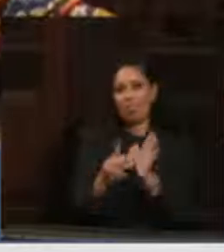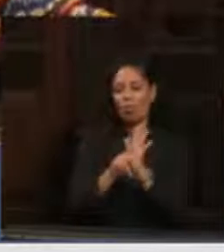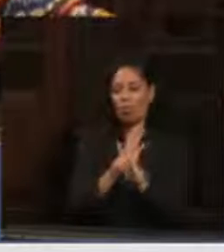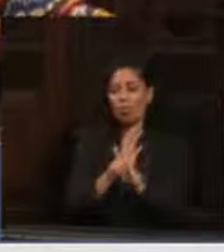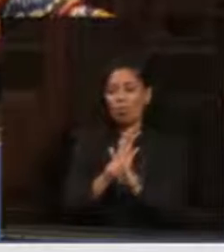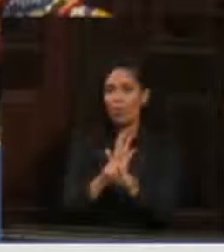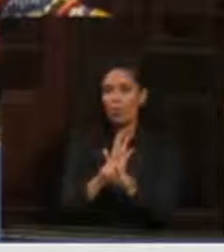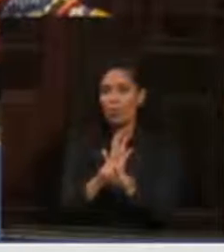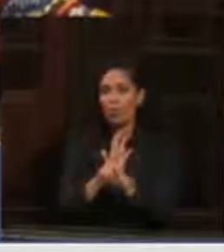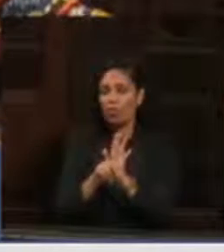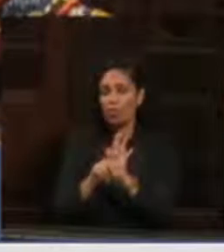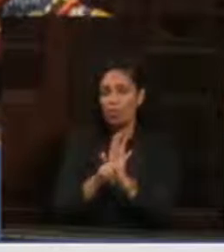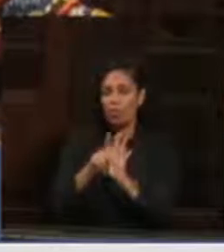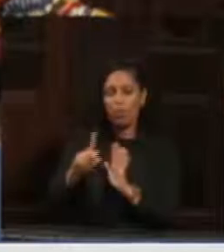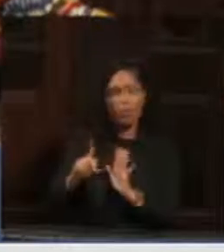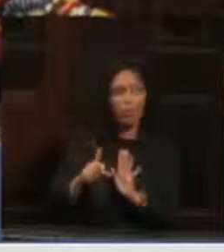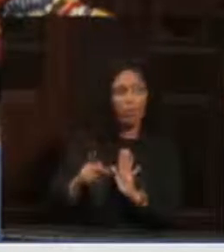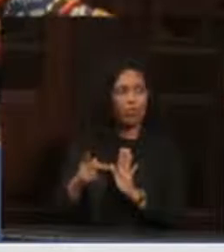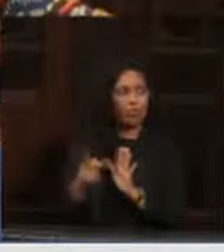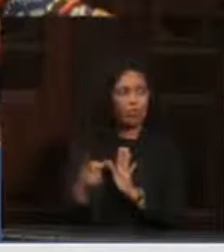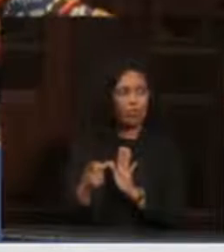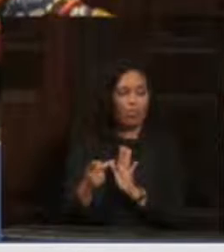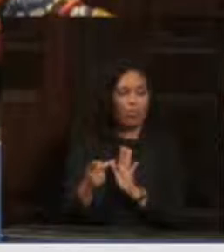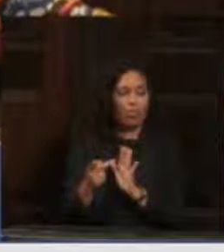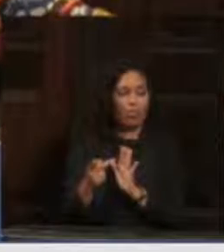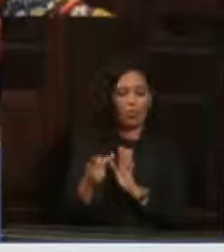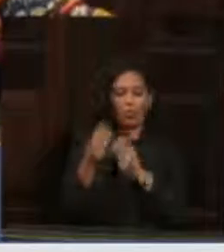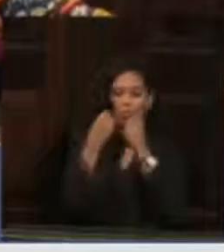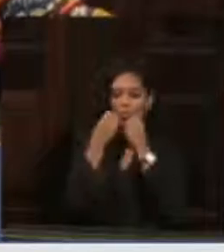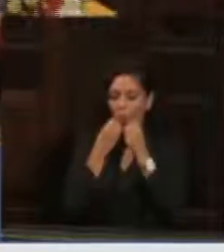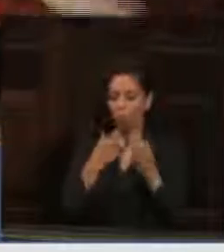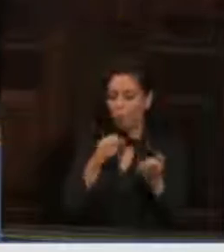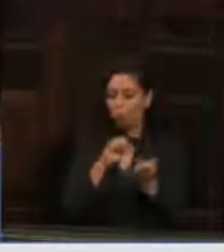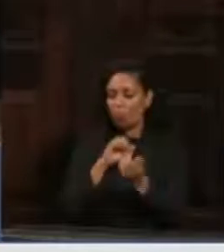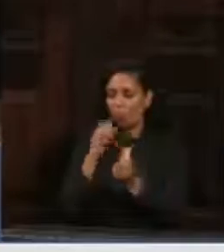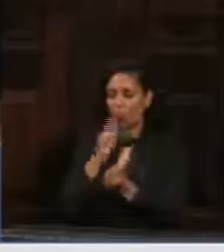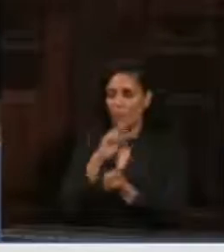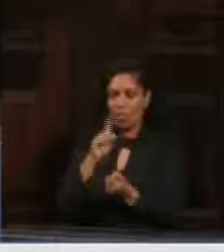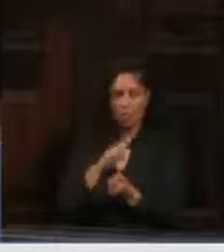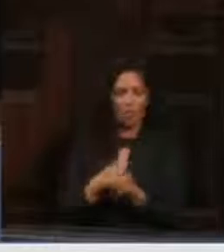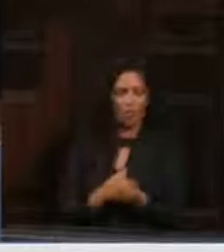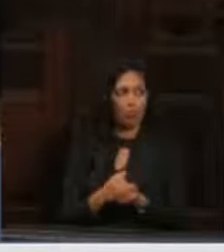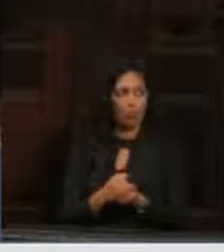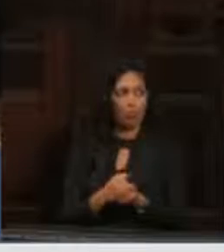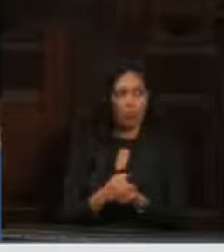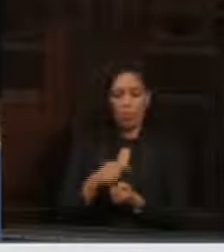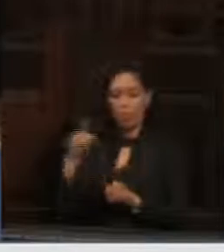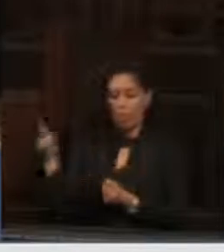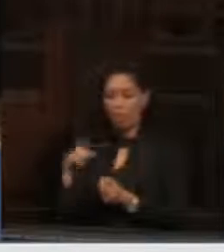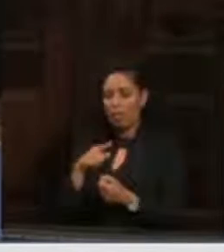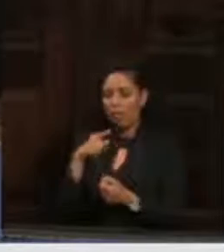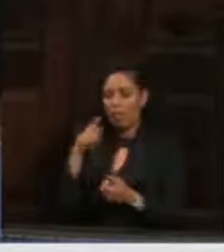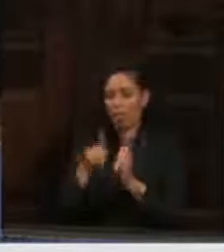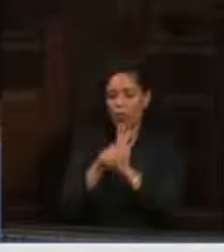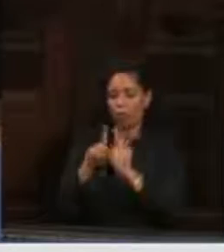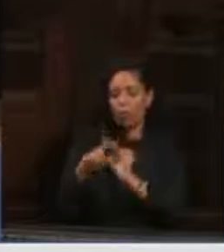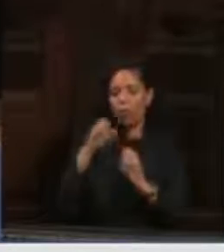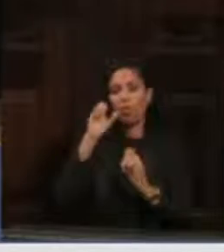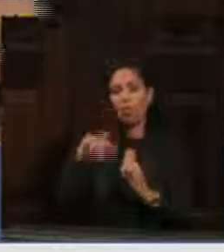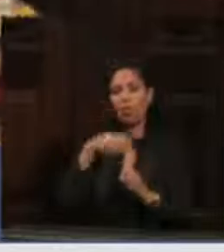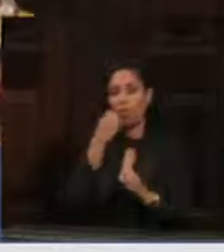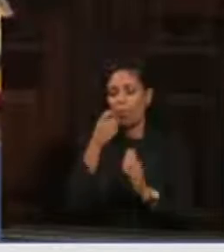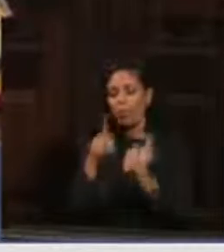por exemplo, o braço armado do Estado, e não o braço educacional, cultural.